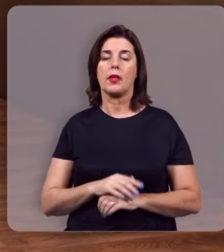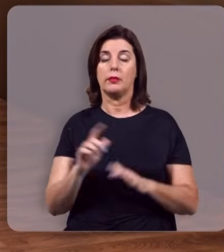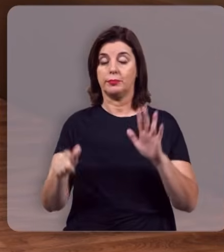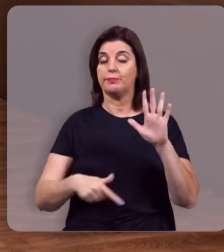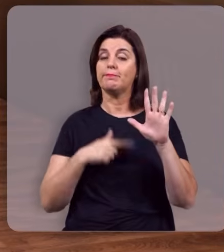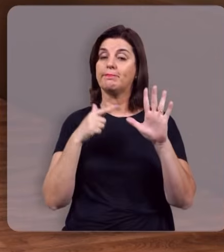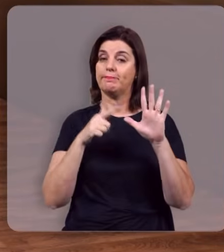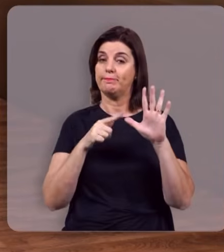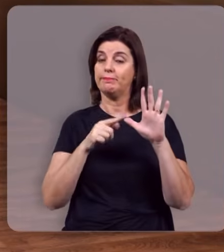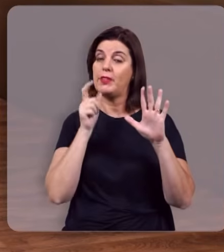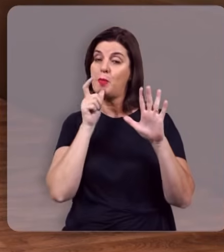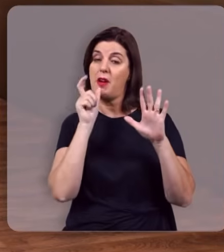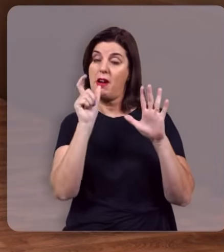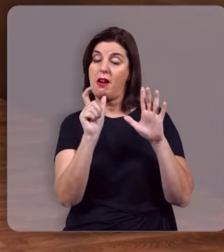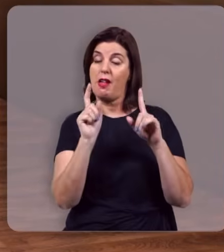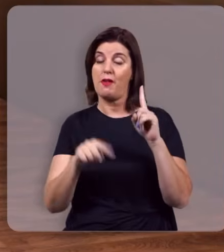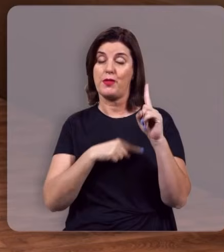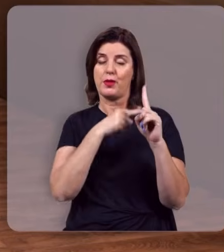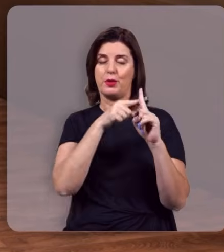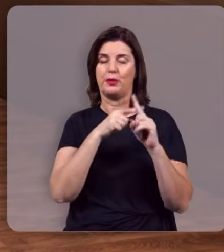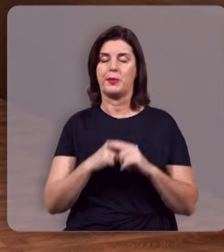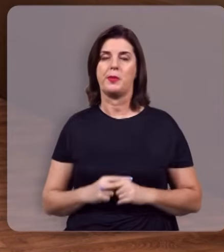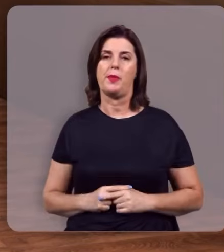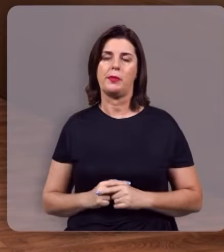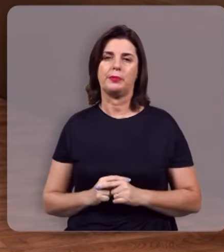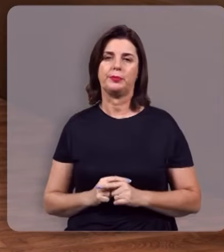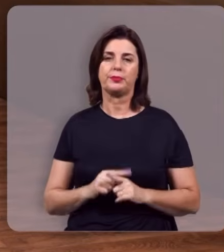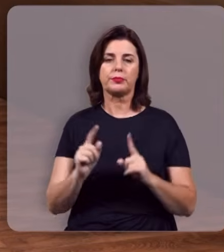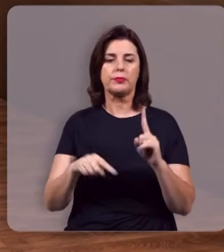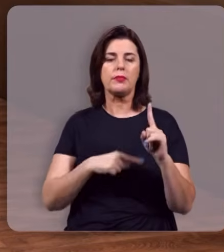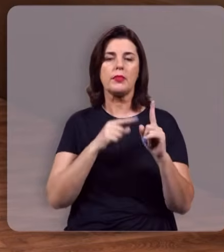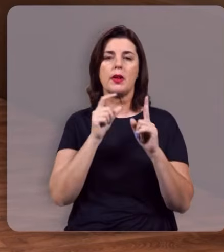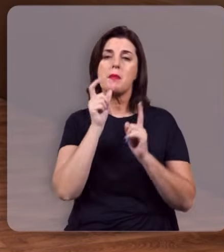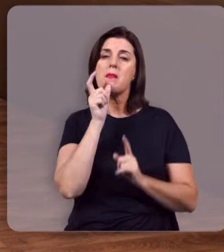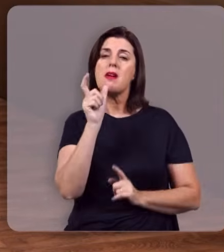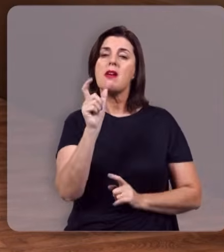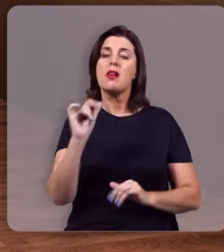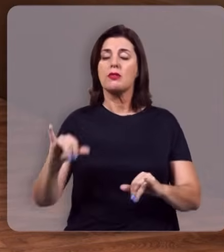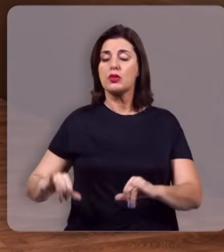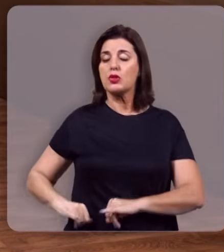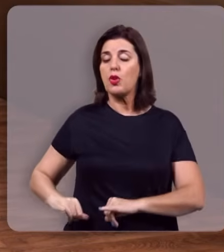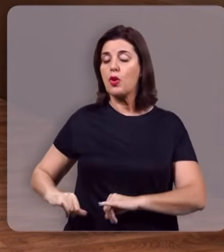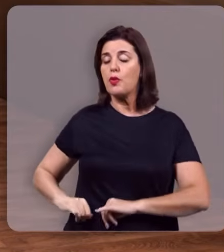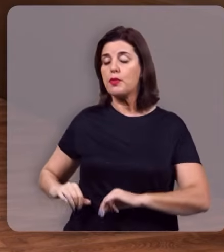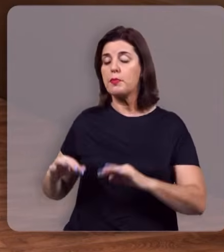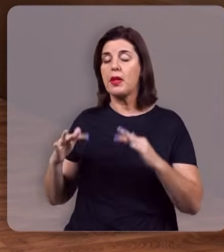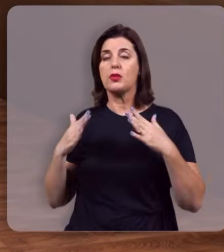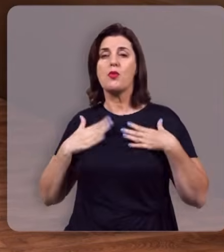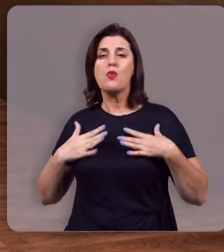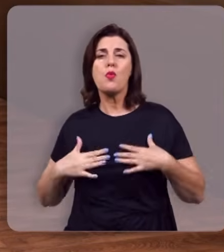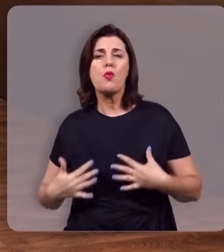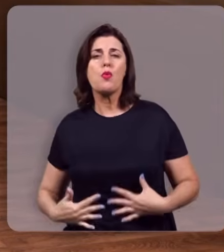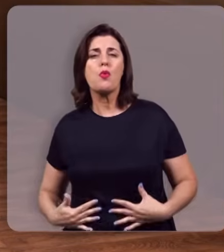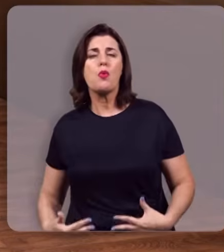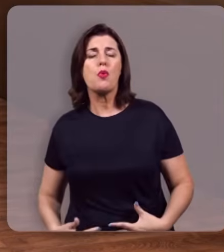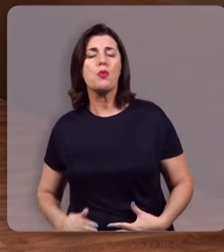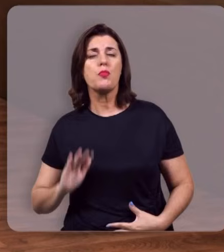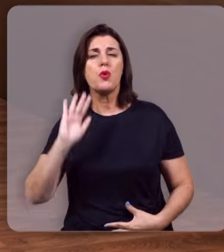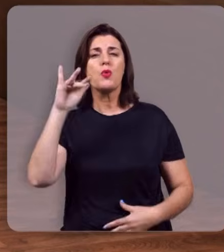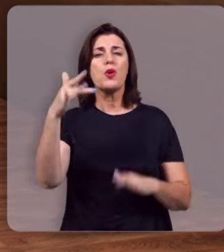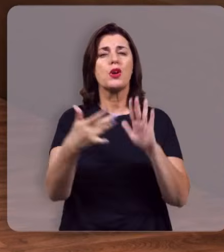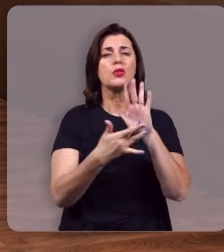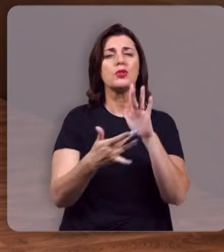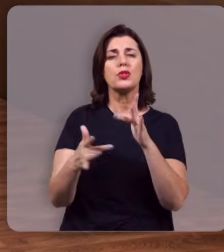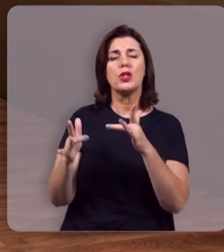vem a quinta palavra da cruz, que é a palavra do sofrimento humano, físico. Quando Jesus